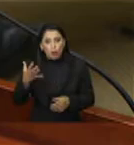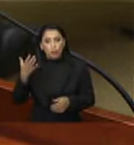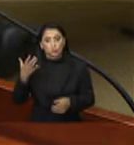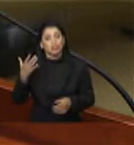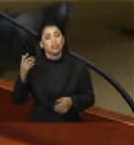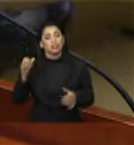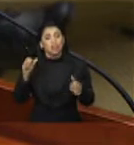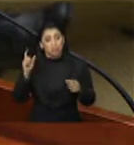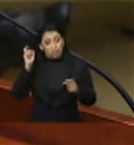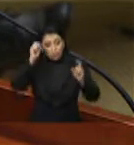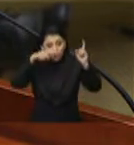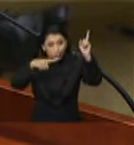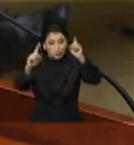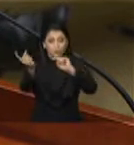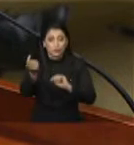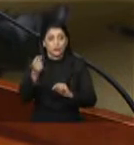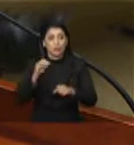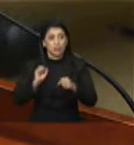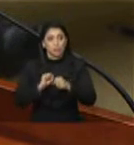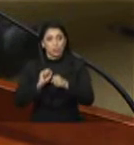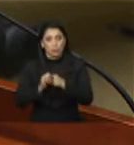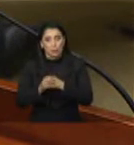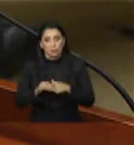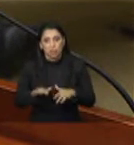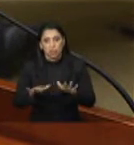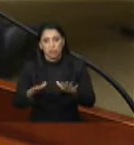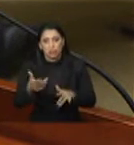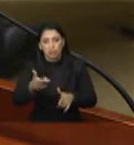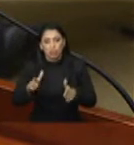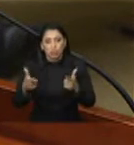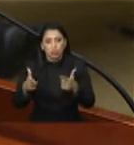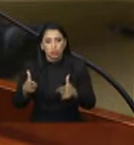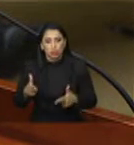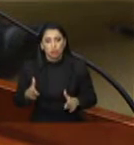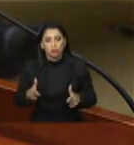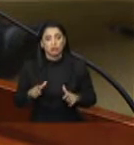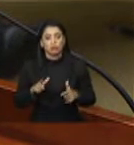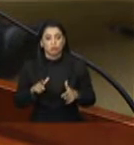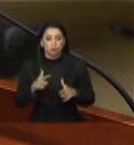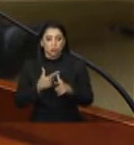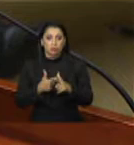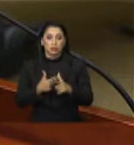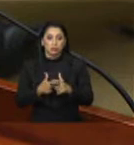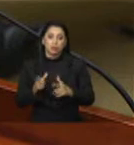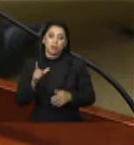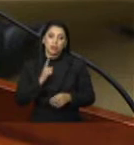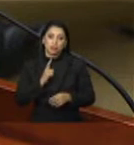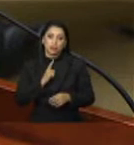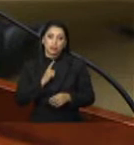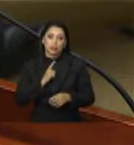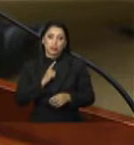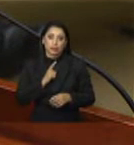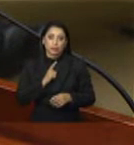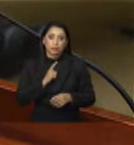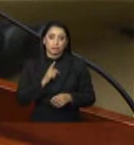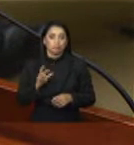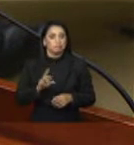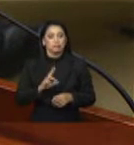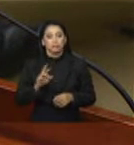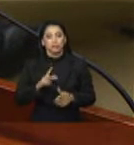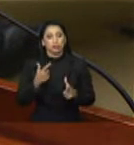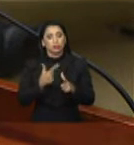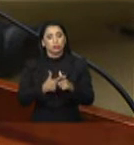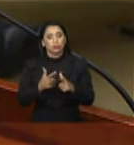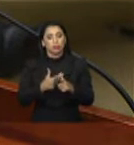com pandemia e outros males que nos assolaram senhores não houve erro de